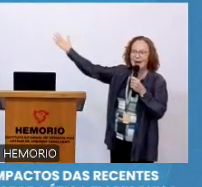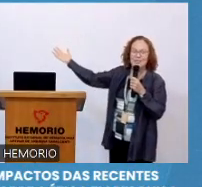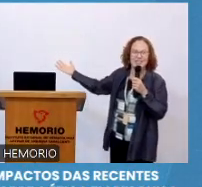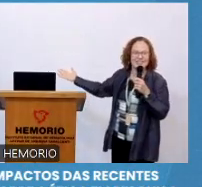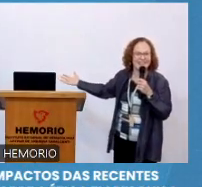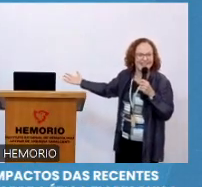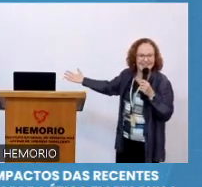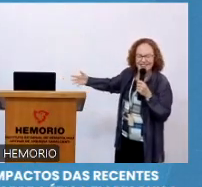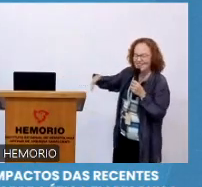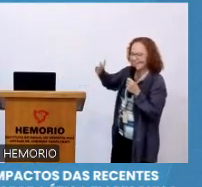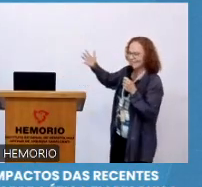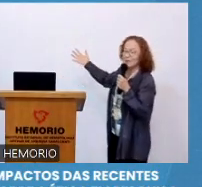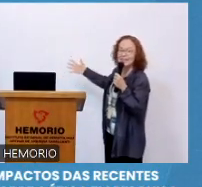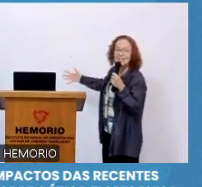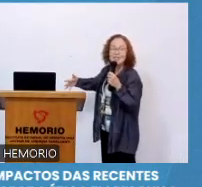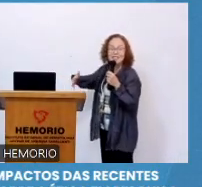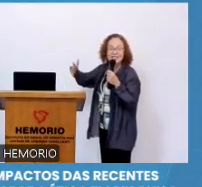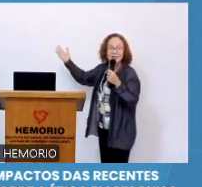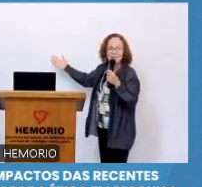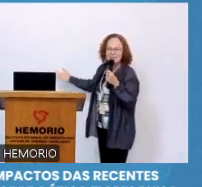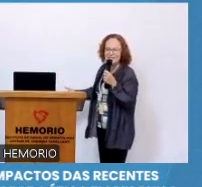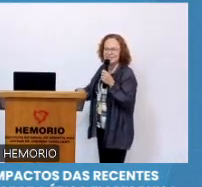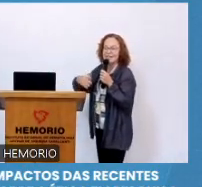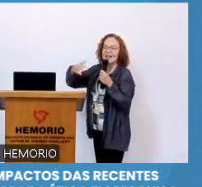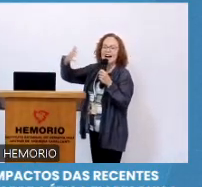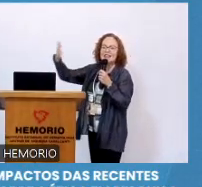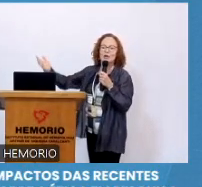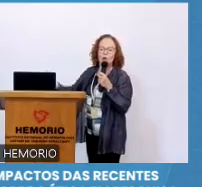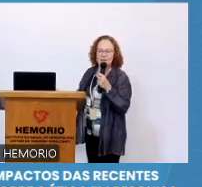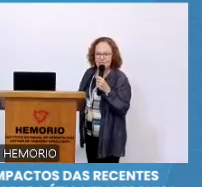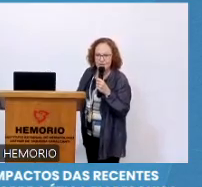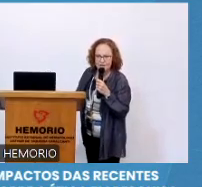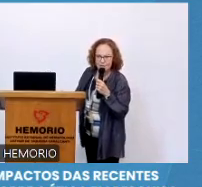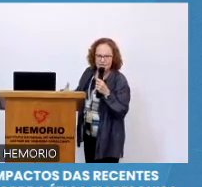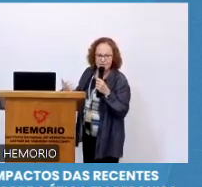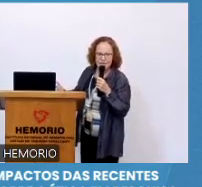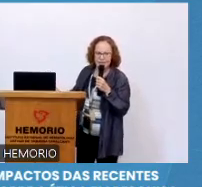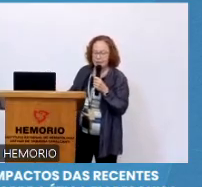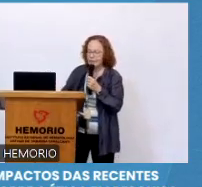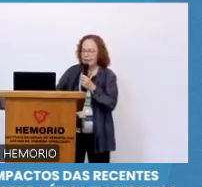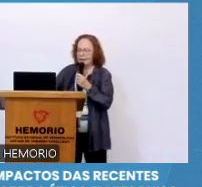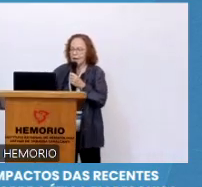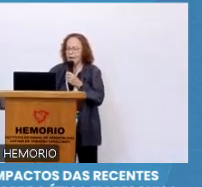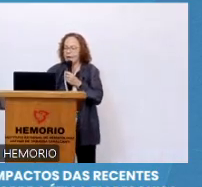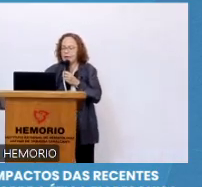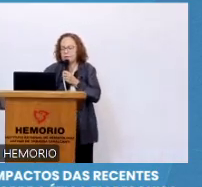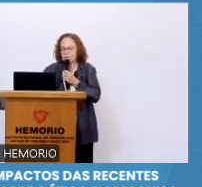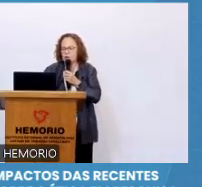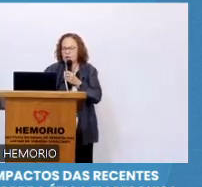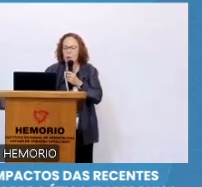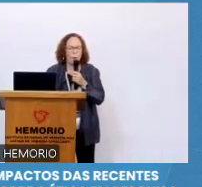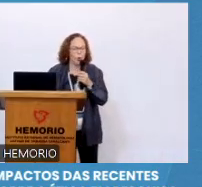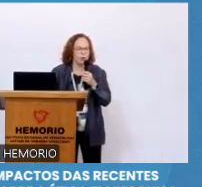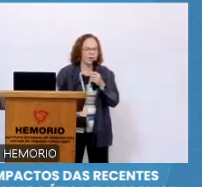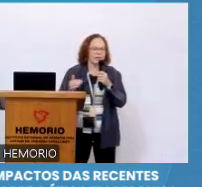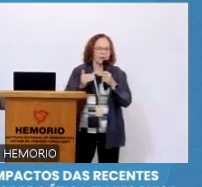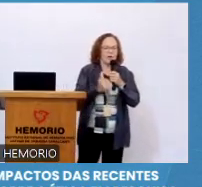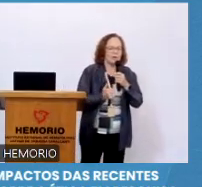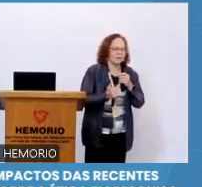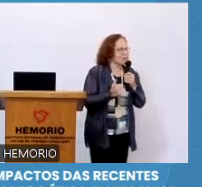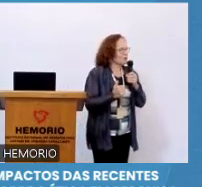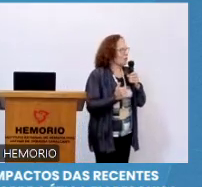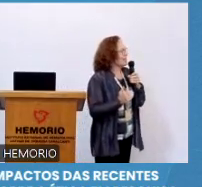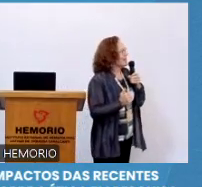sobre a pesquisa clínica, né, sobre a legislação da pesquisa, as normativas da pesquisa clínica, e elas só dão um pulo, né,